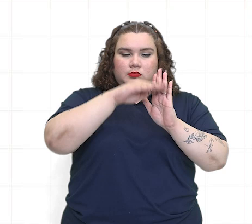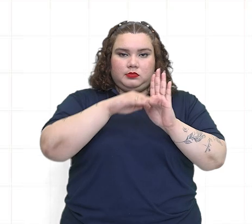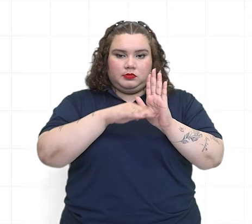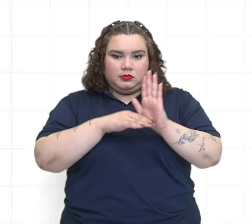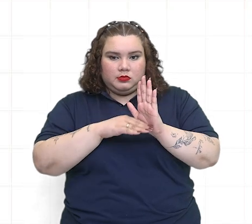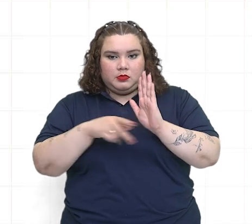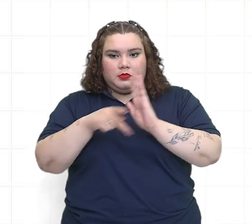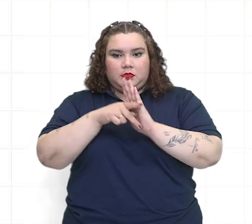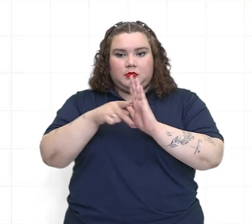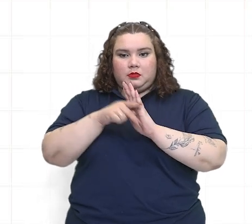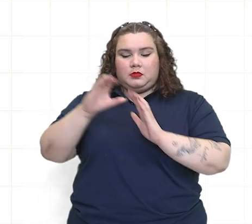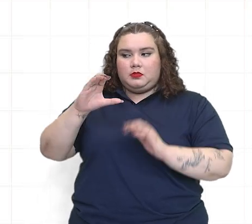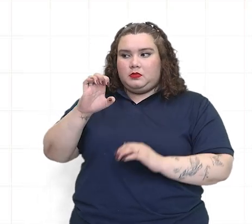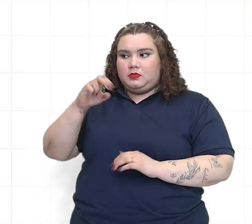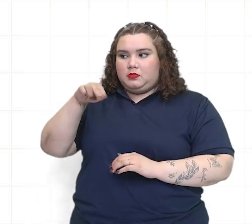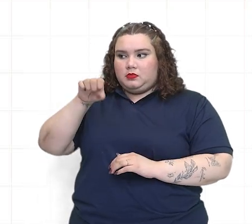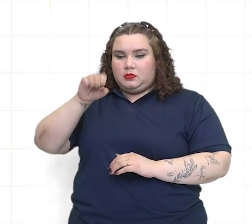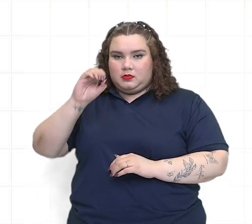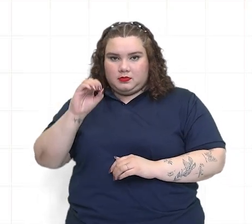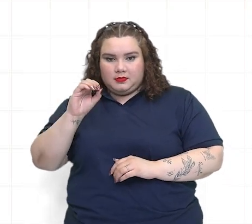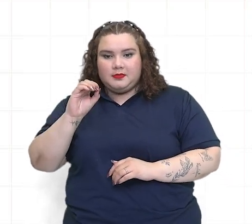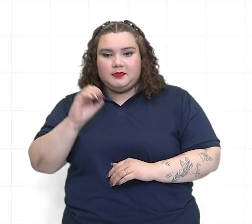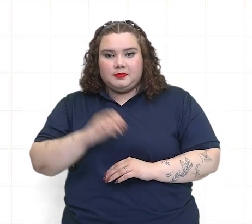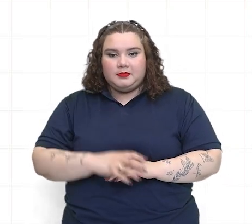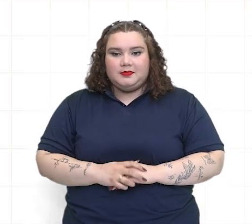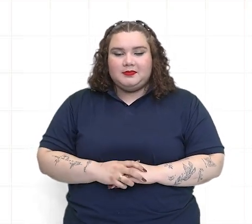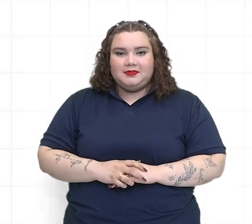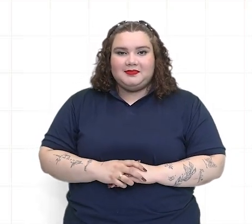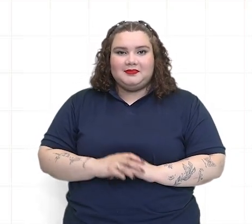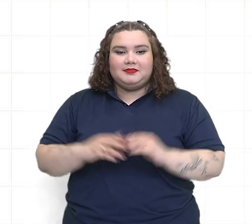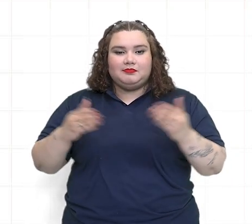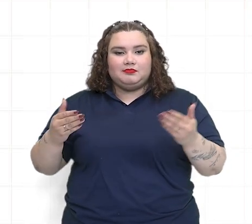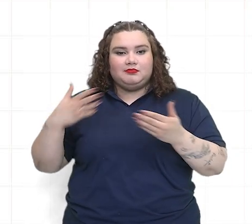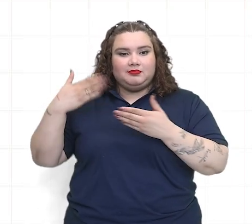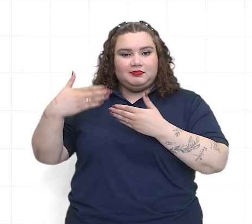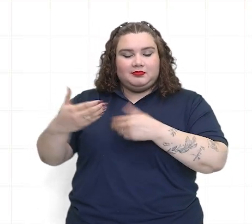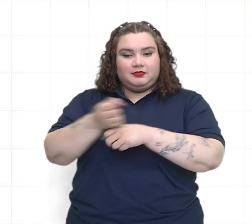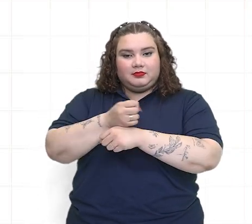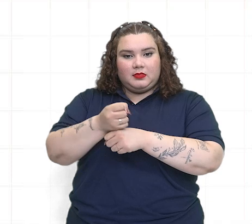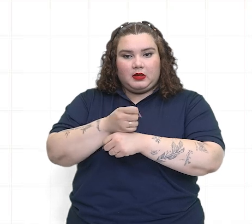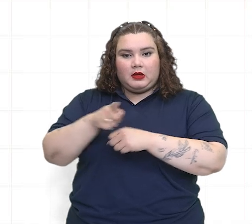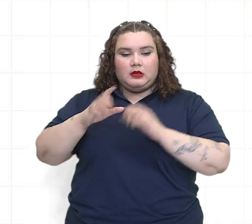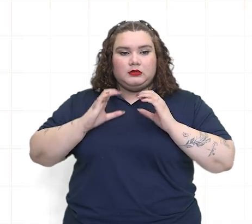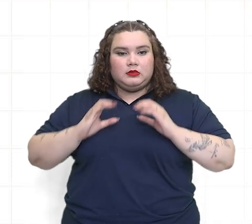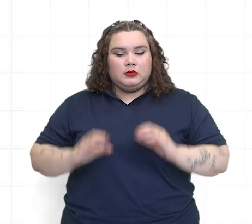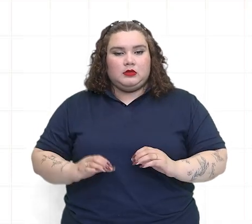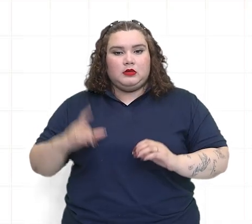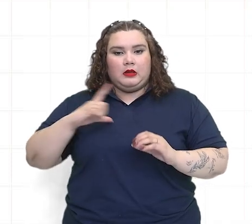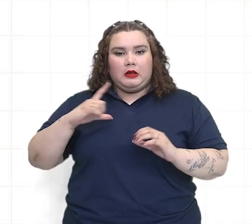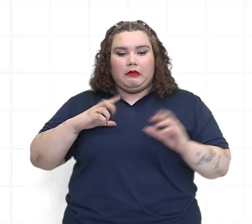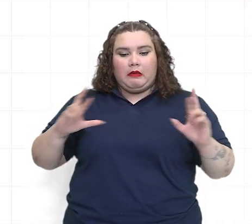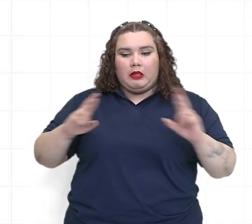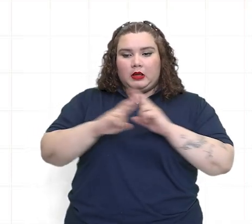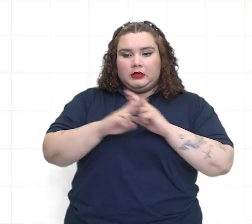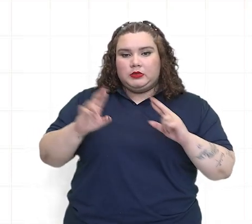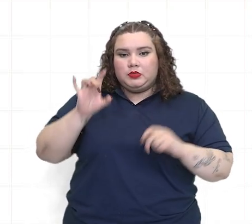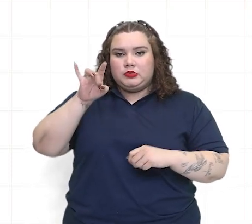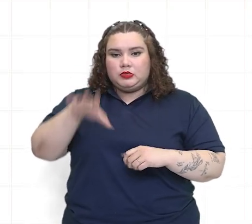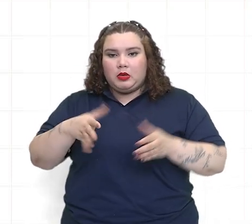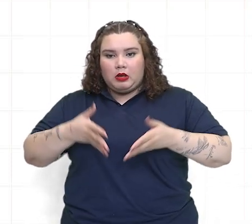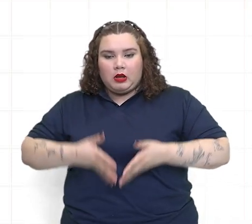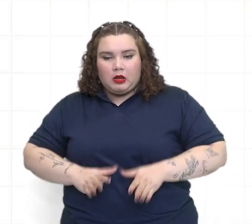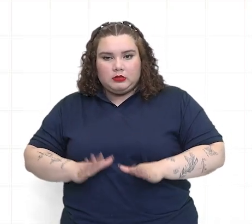nas listas, né, do censo. Com o tempo, a cidadania deixou de estar estritamente ligada